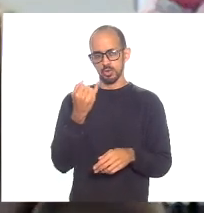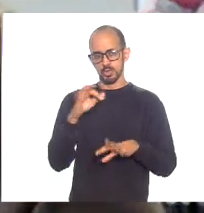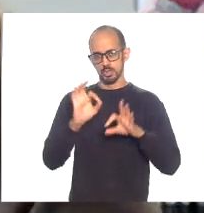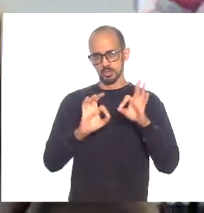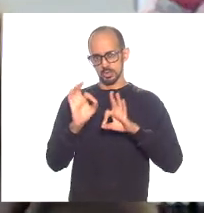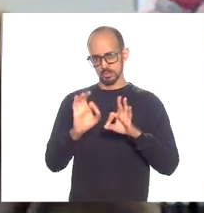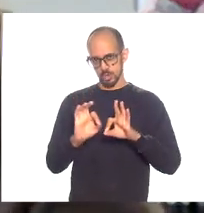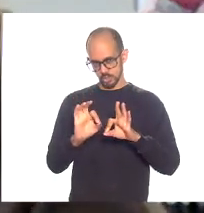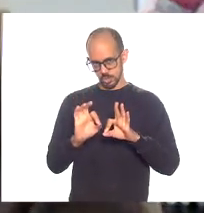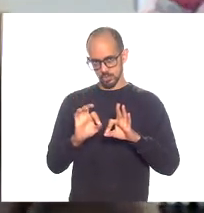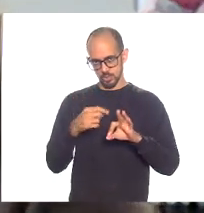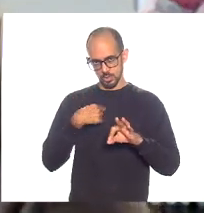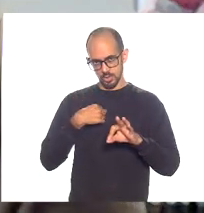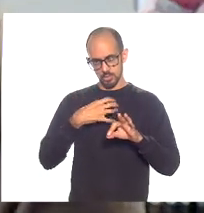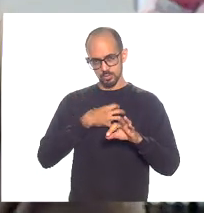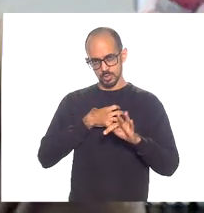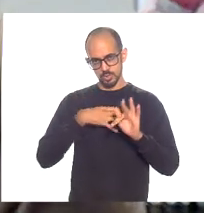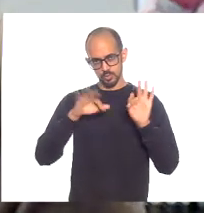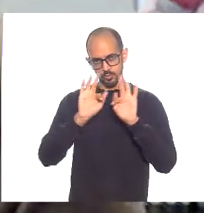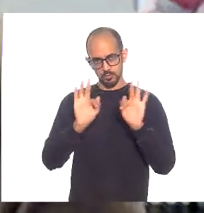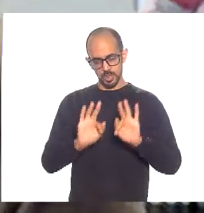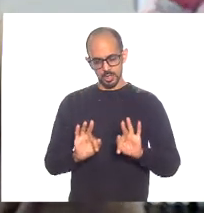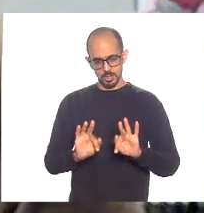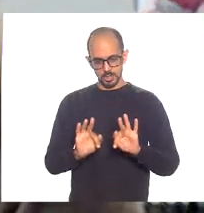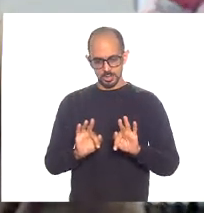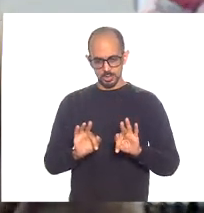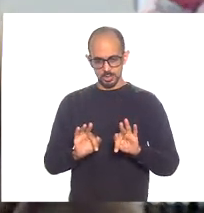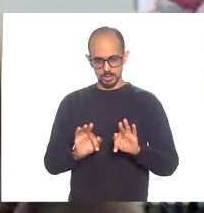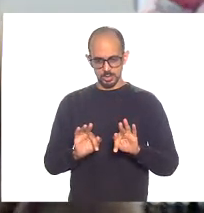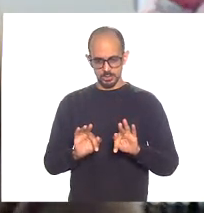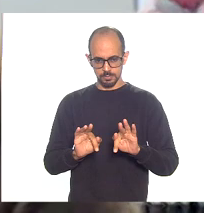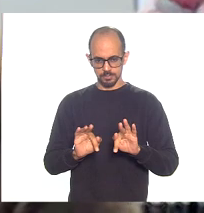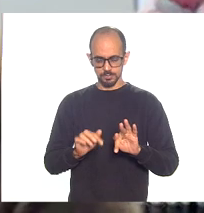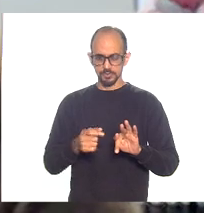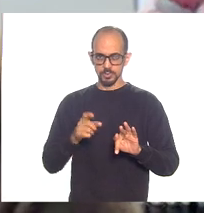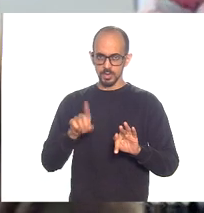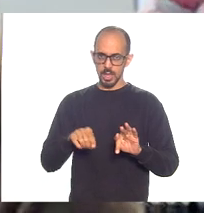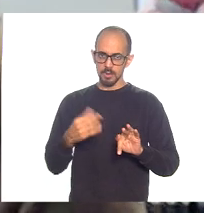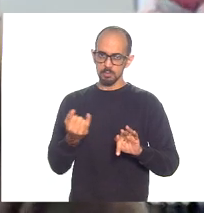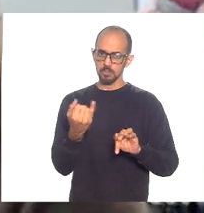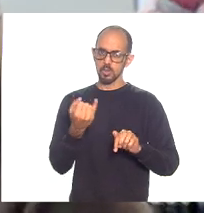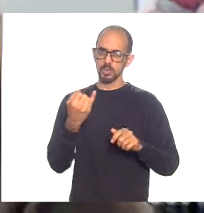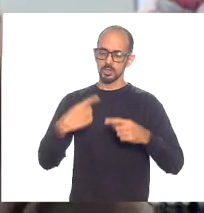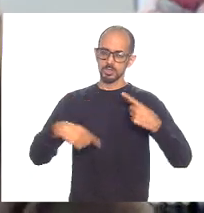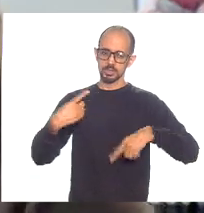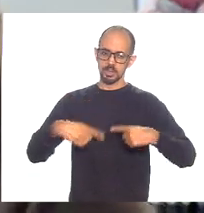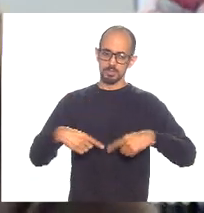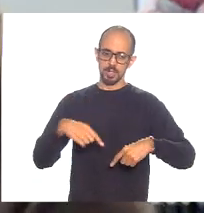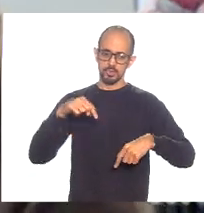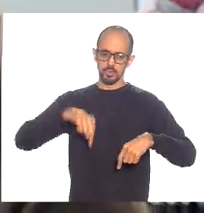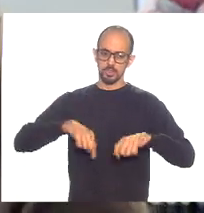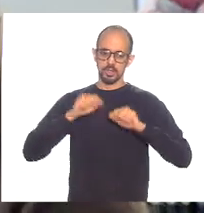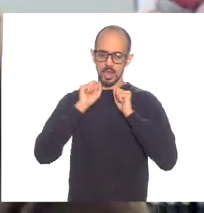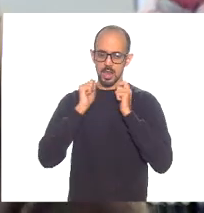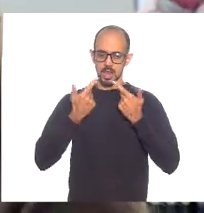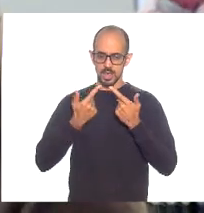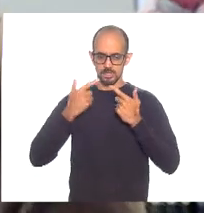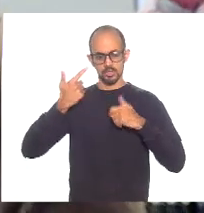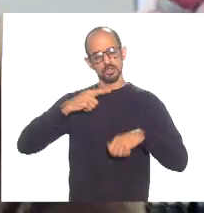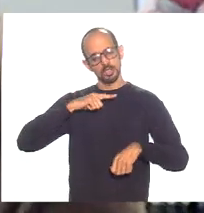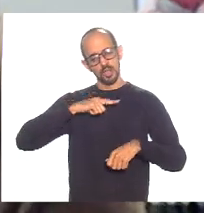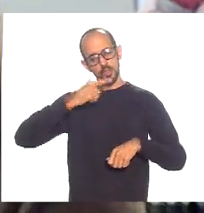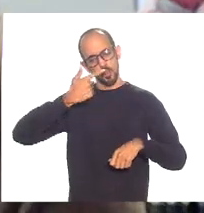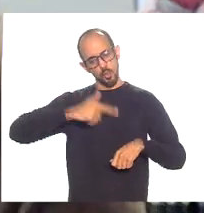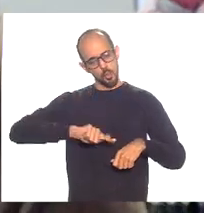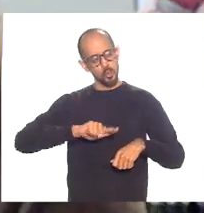projeto, estou muito feliz de fazer parte dele e acho que esse é um debate importante que a gente fazer aqui na LERJ. Acho que os outros deputados levantam questões que a